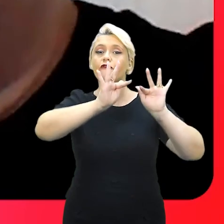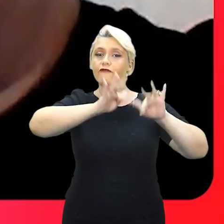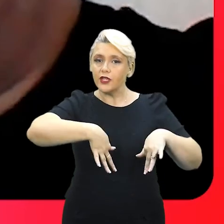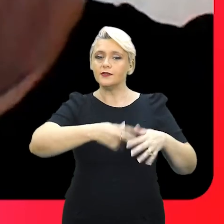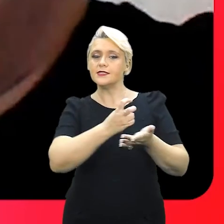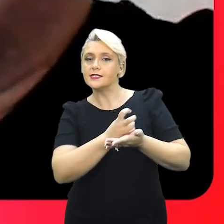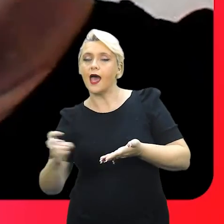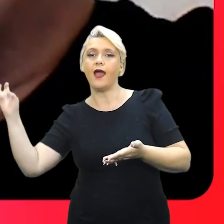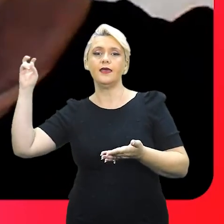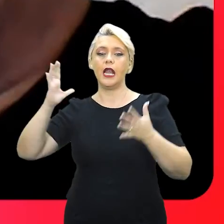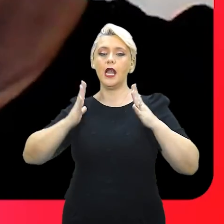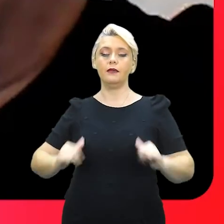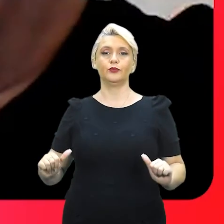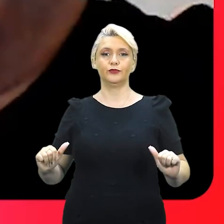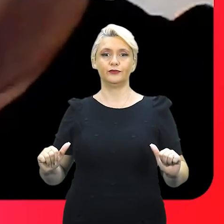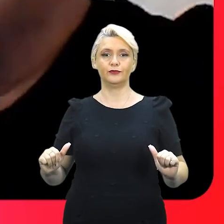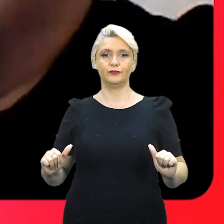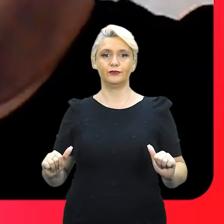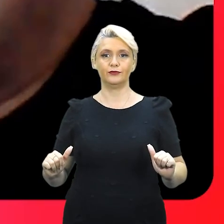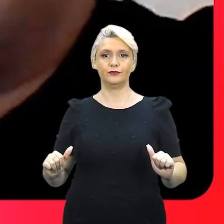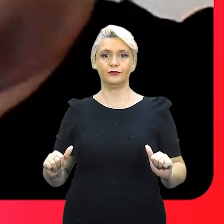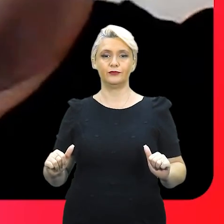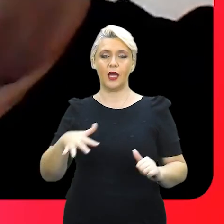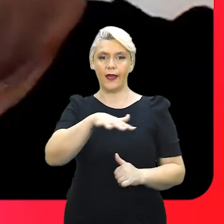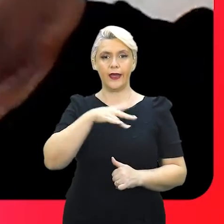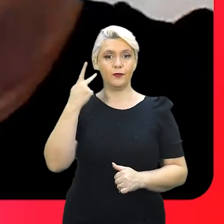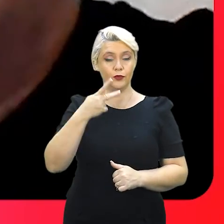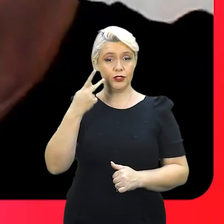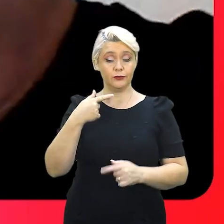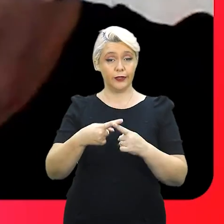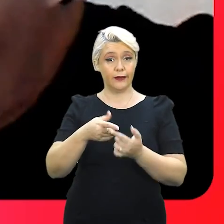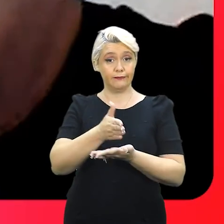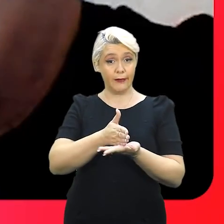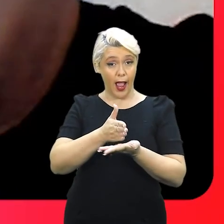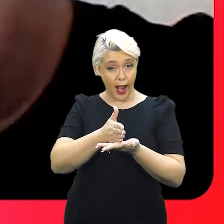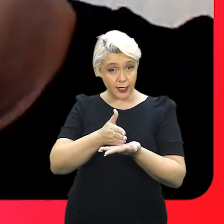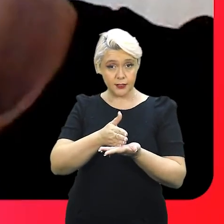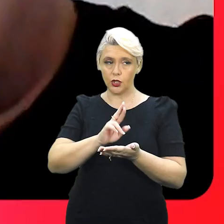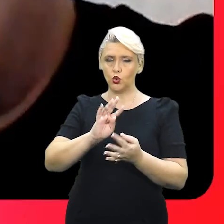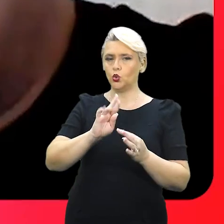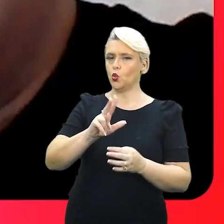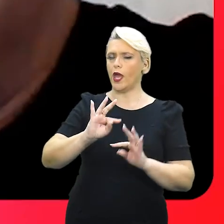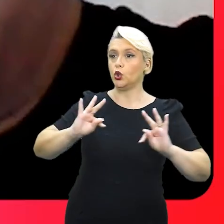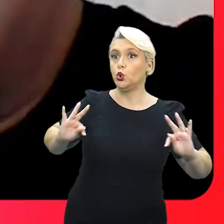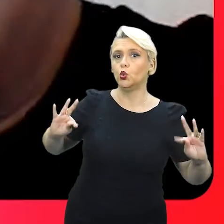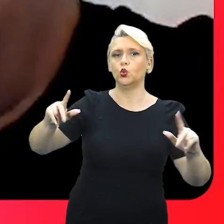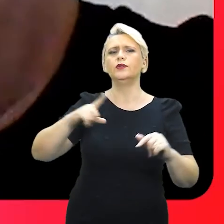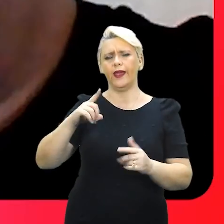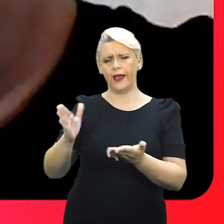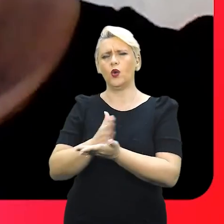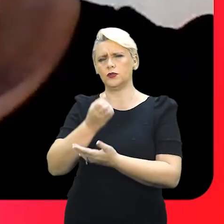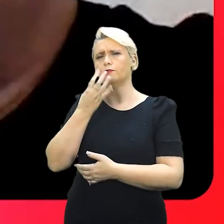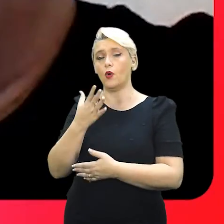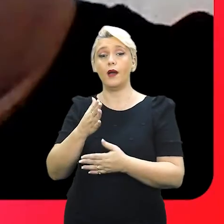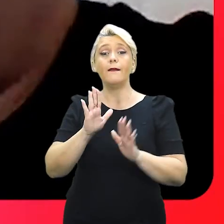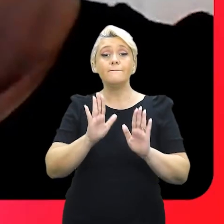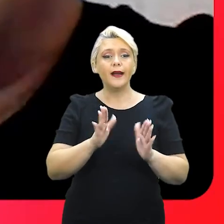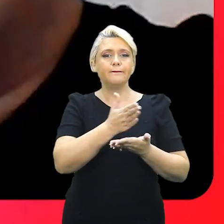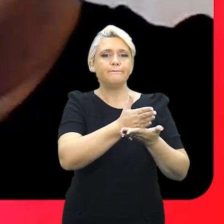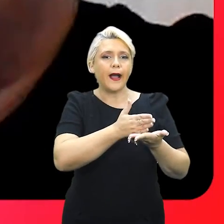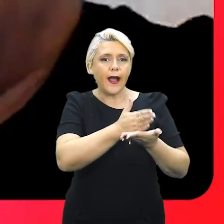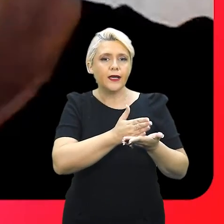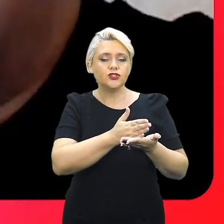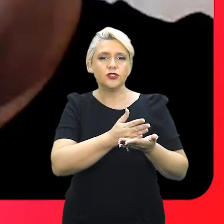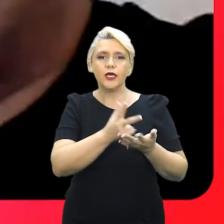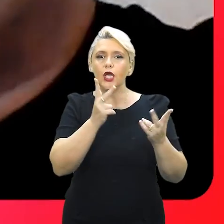limpa desse meio político, que parte dele, não todo, eu não generalizo, tem muita gente boa, mas uma parte